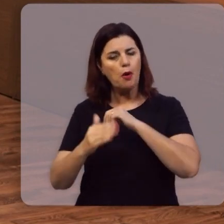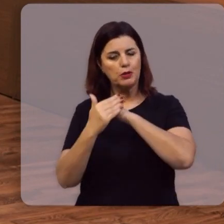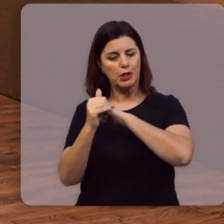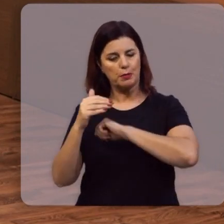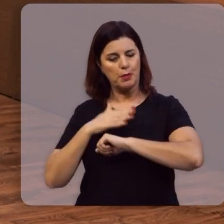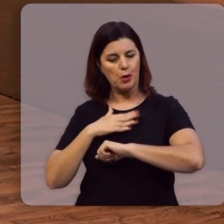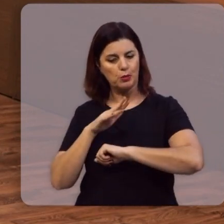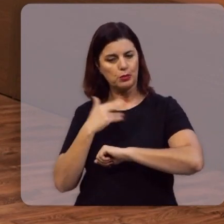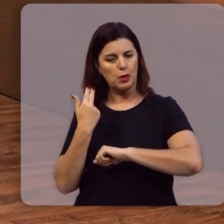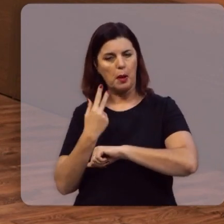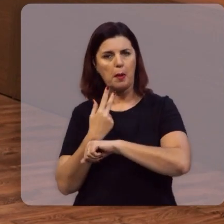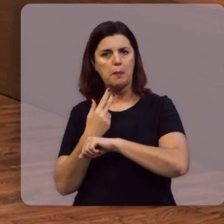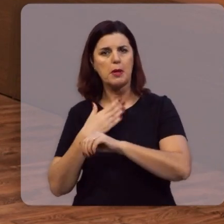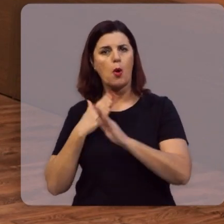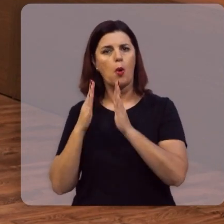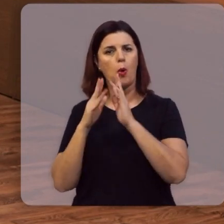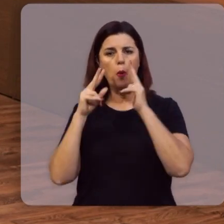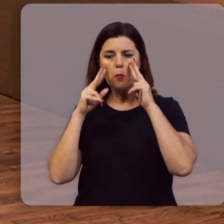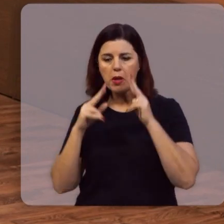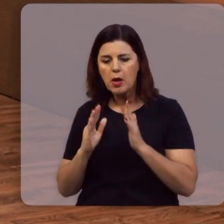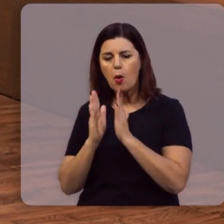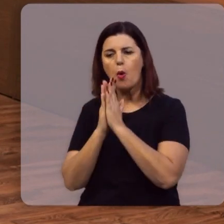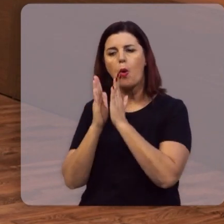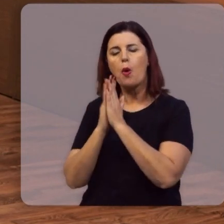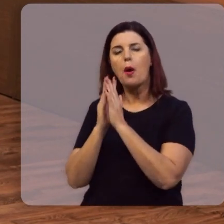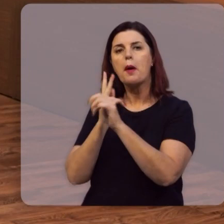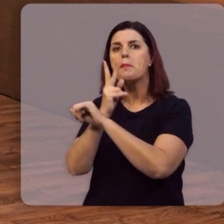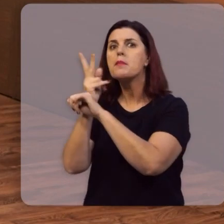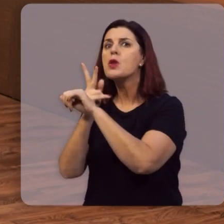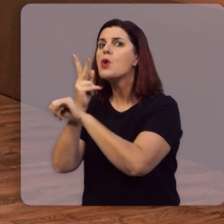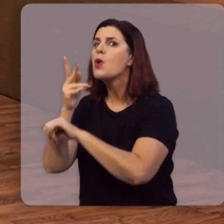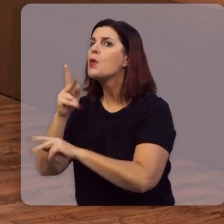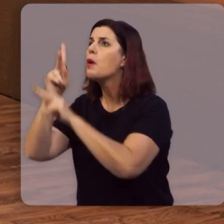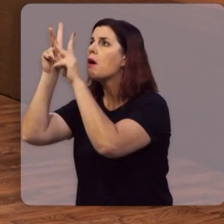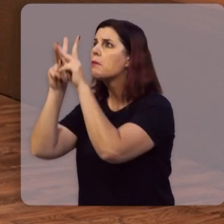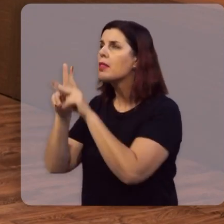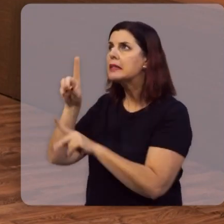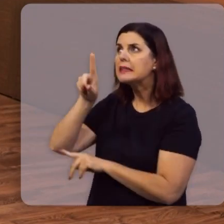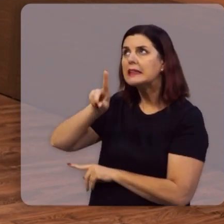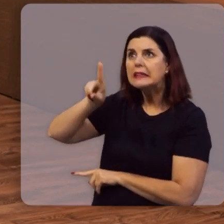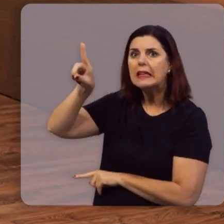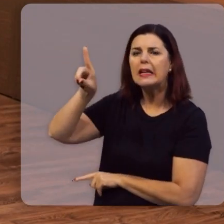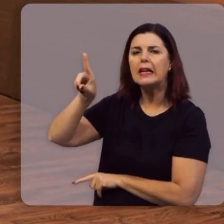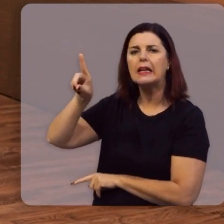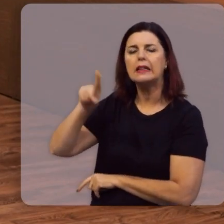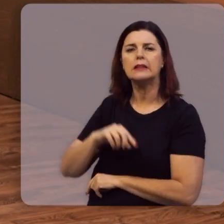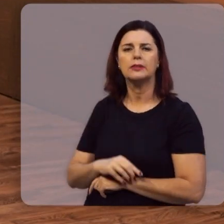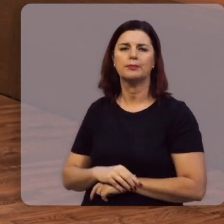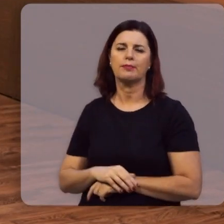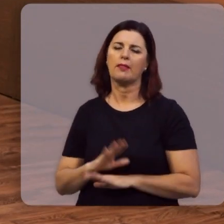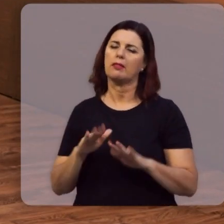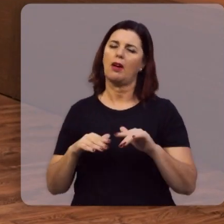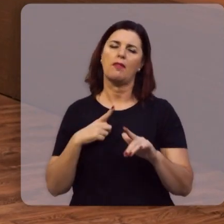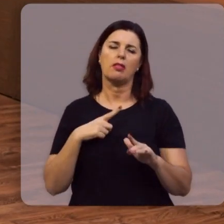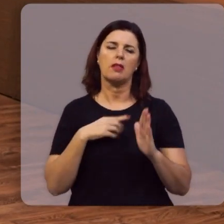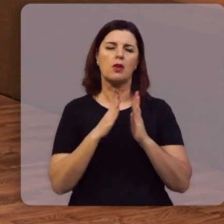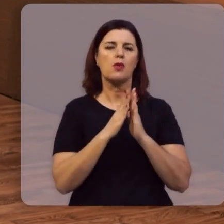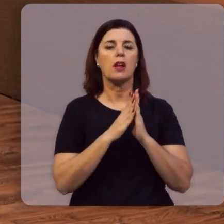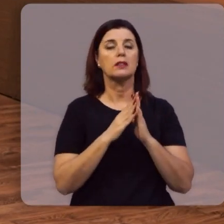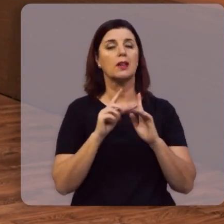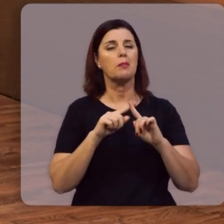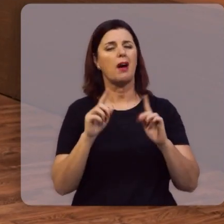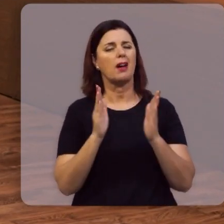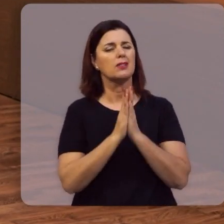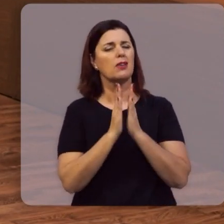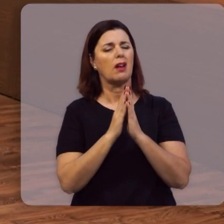orar e me buscar. Vejam vocês que às vezes até oração, mas uma oração egoísta,